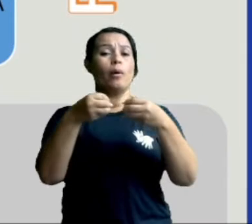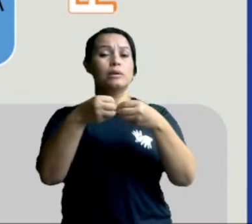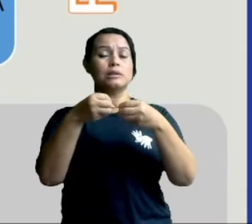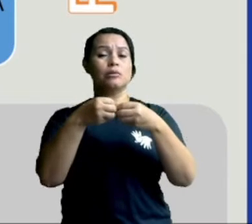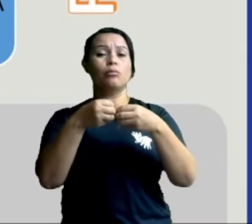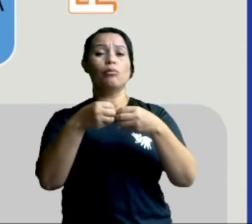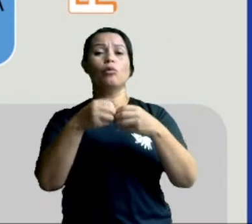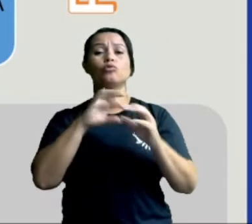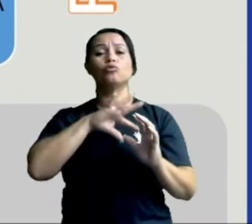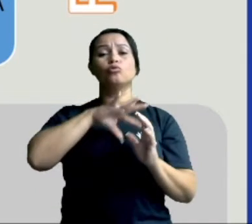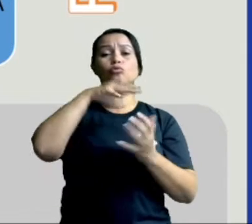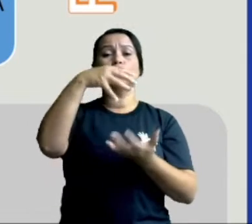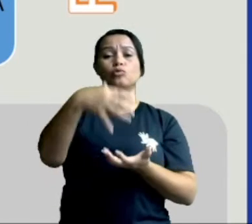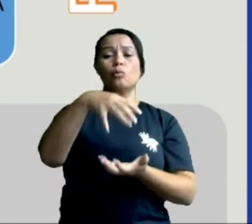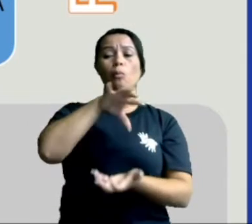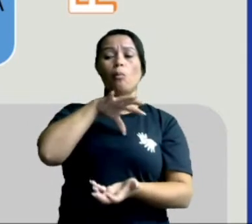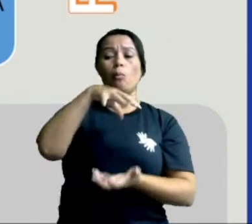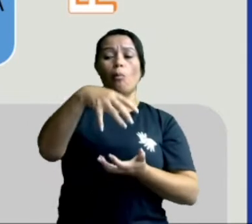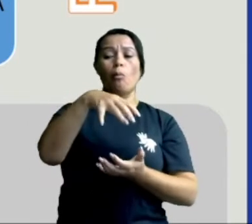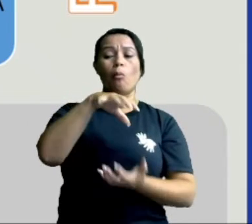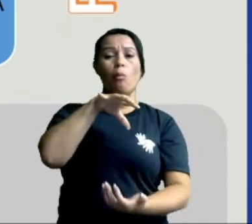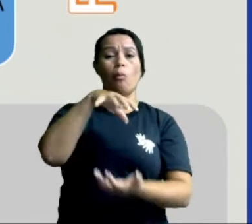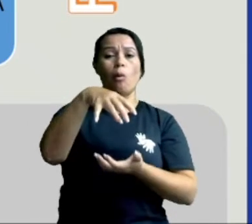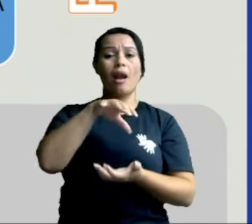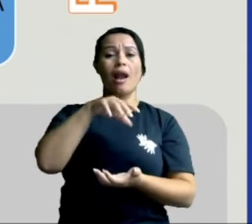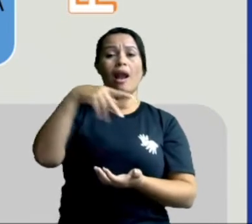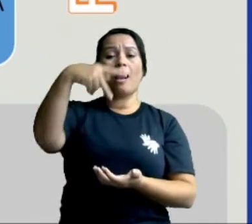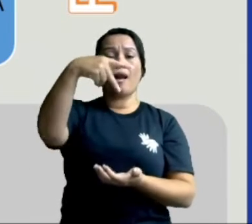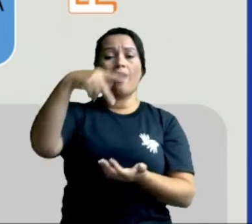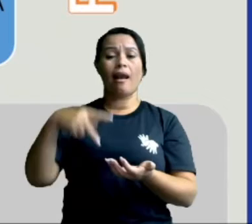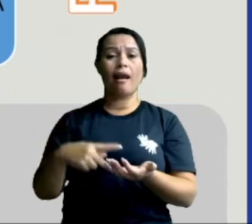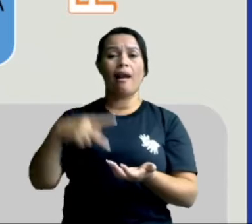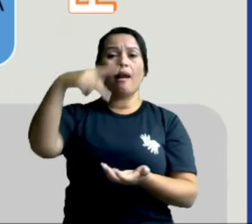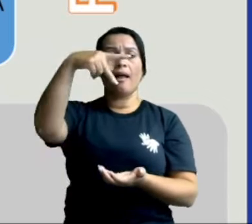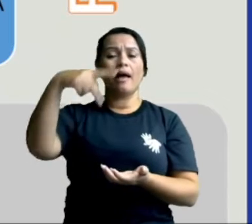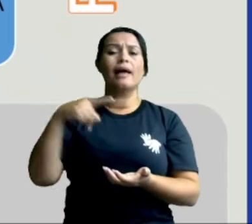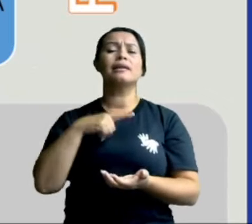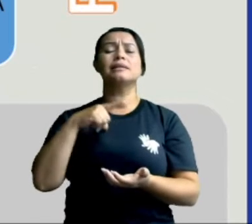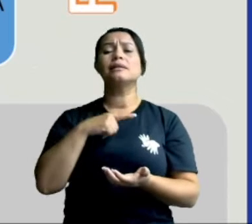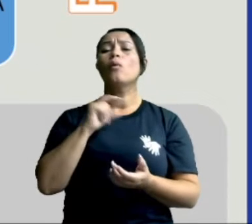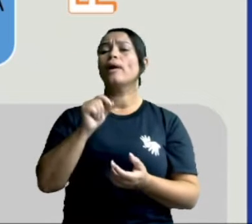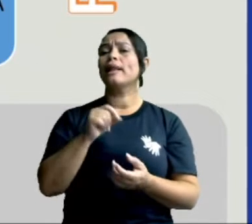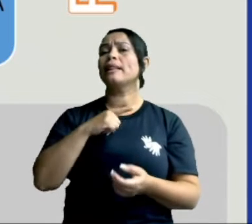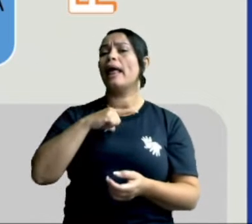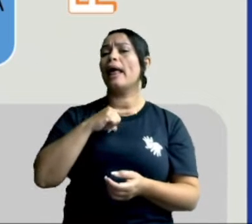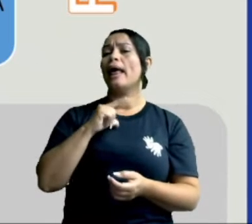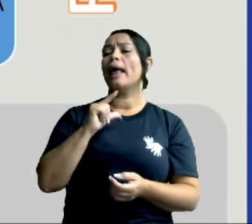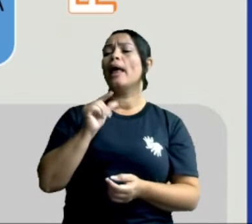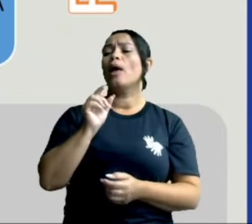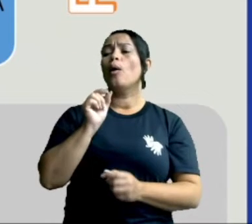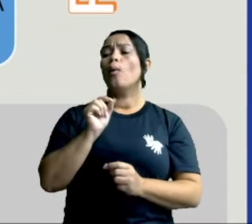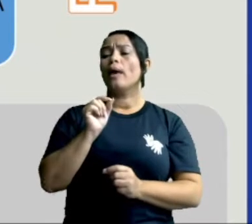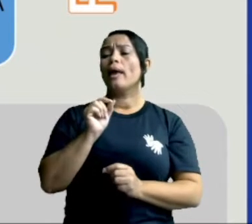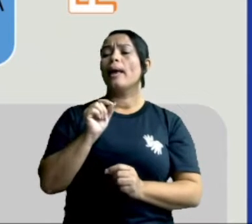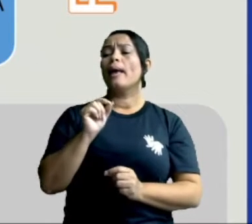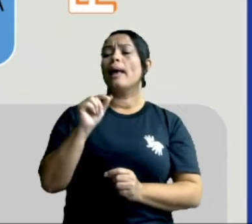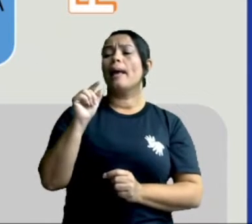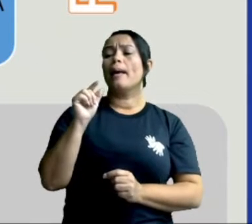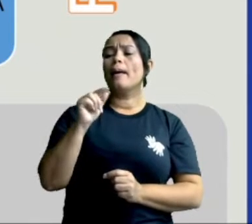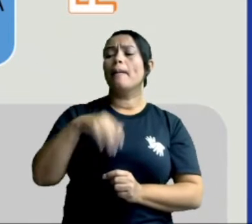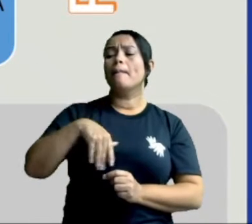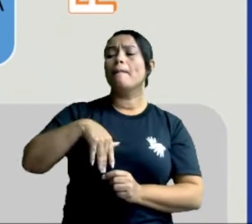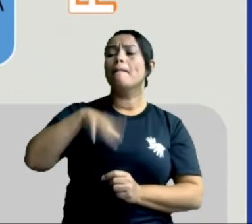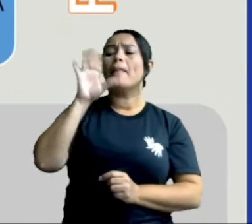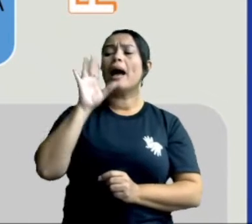polares são mais frias e apresentam a menor quantidade de chuva lembra que no Polo Nas